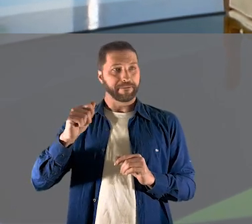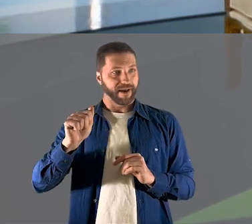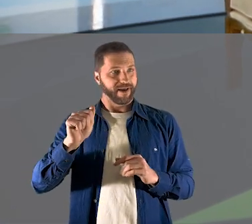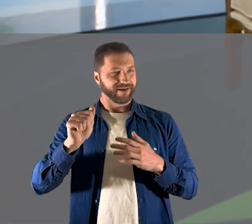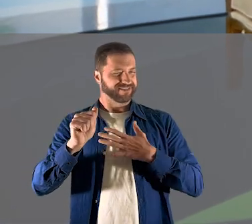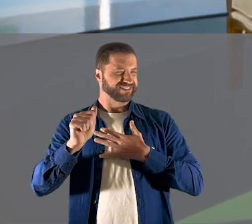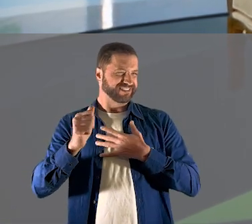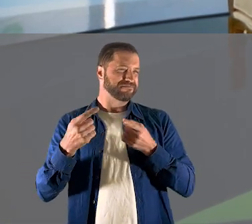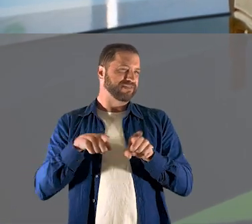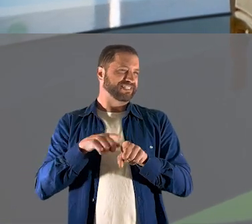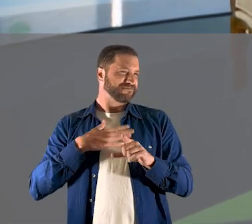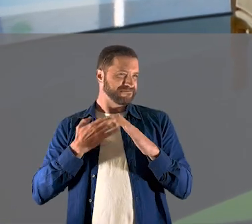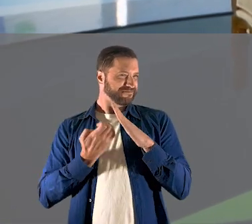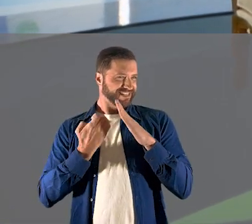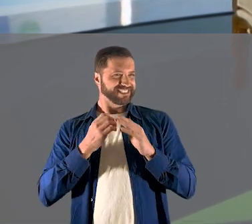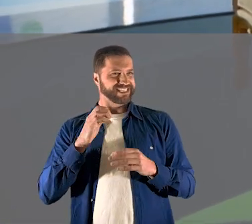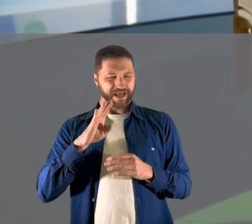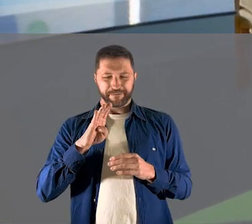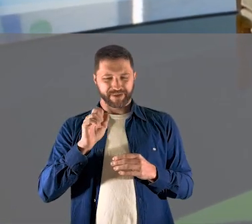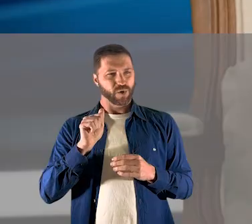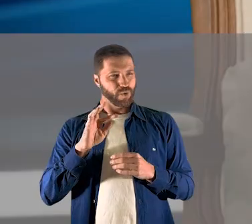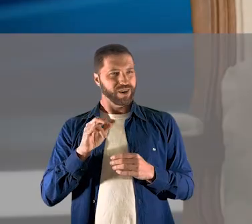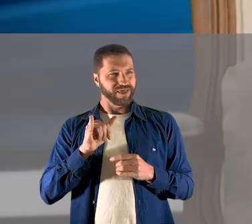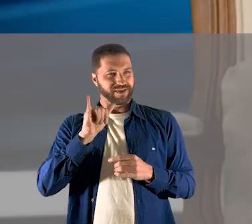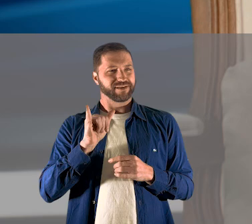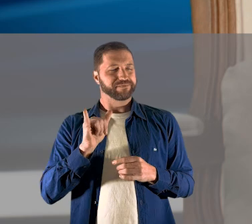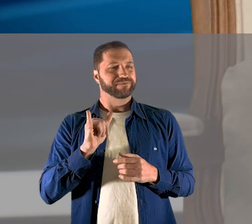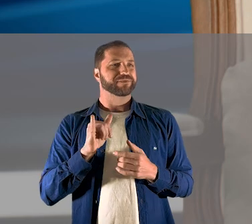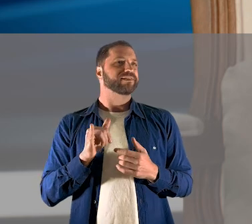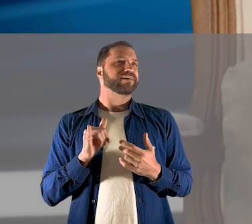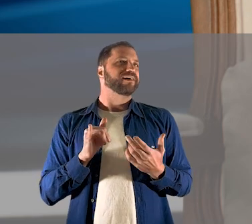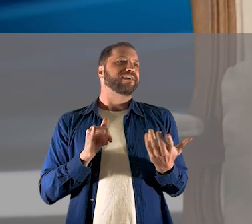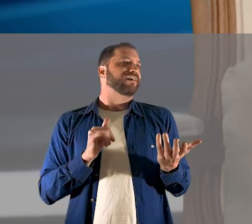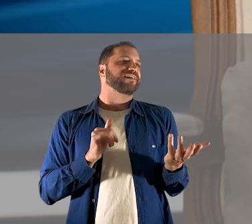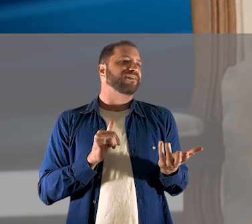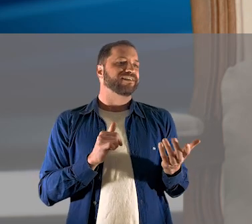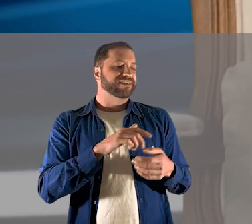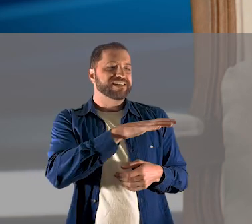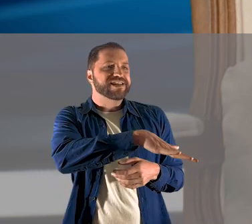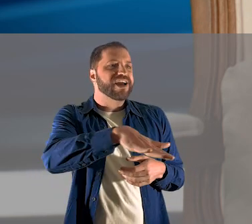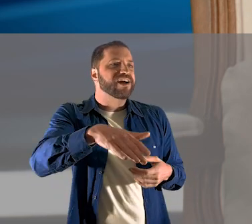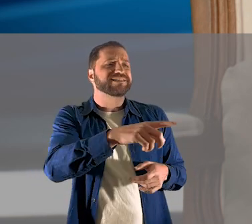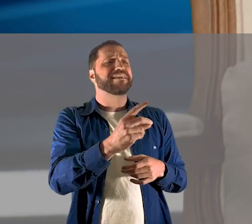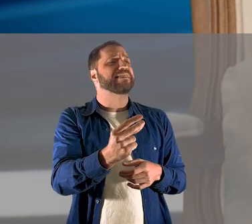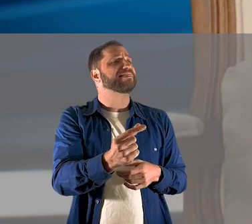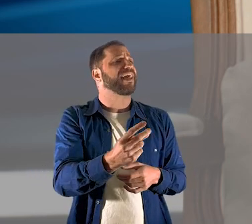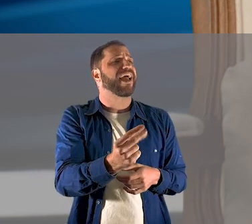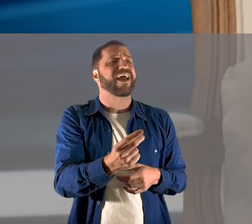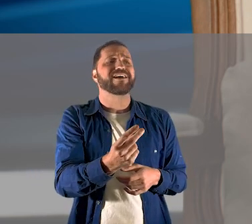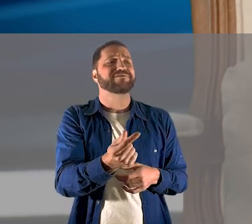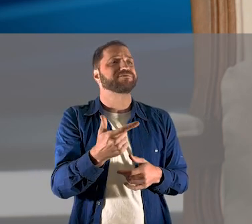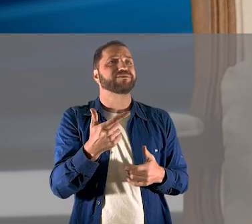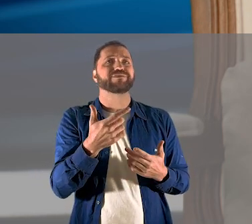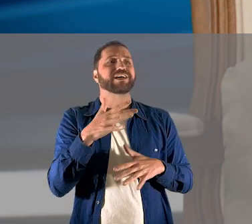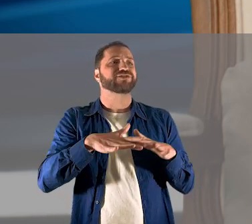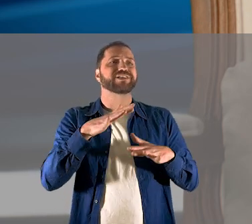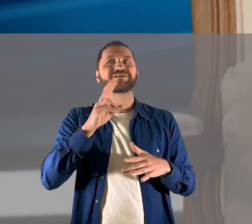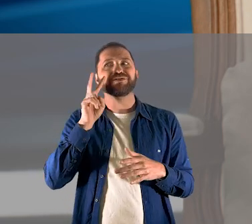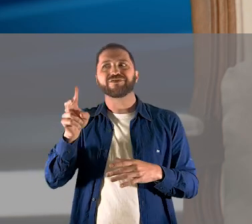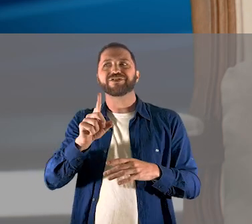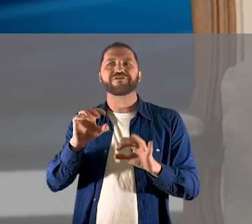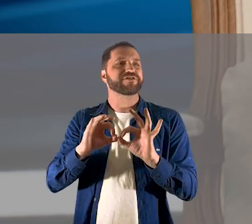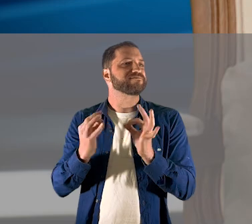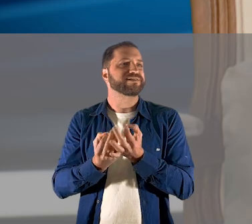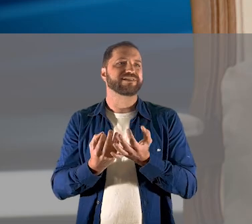Beauty entra junto a gente leva mais amor mas acolhimento para aquelas crianças que estão há muito tempo sem ver